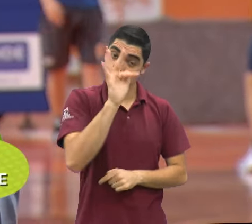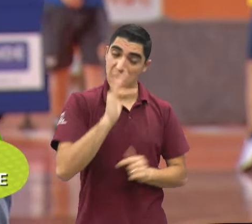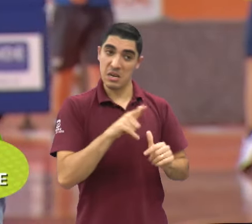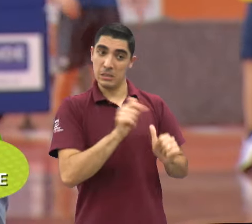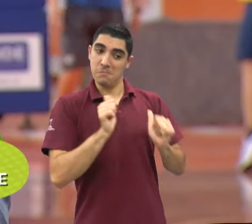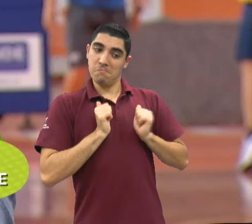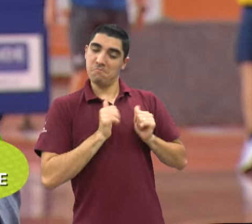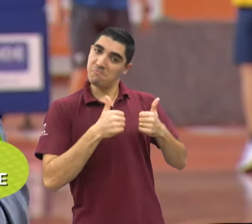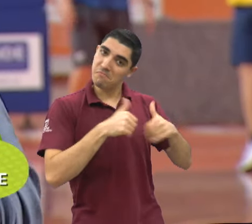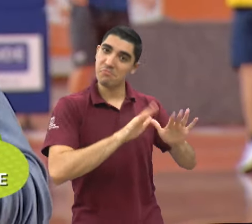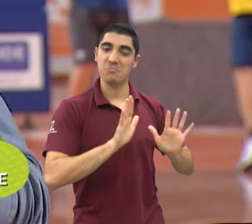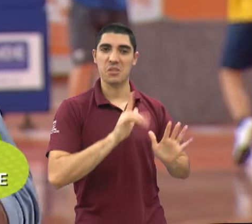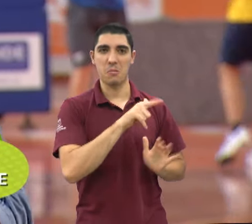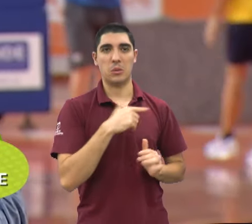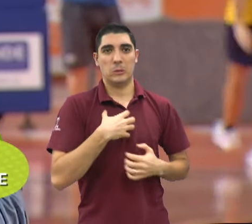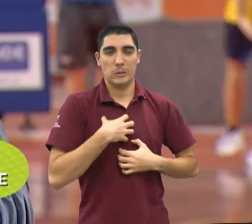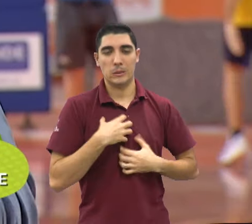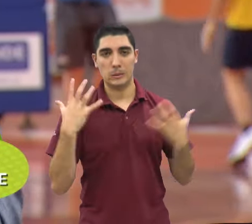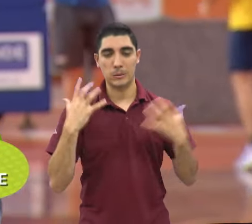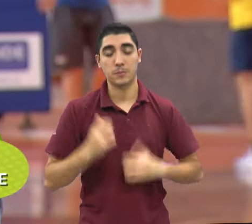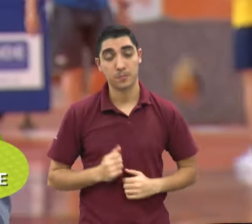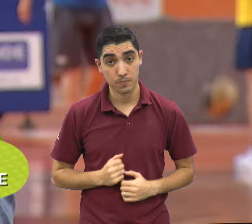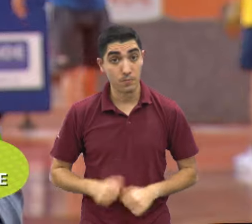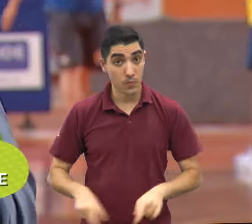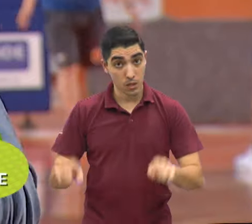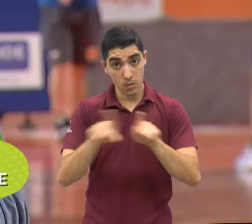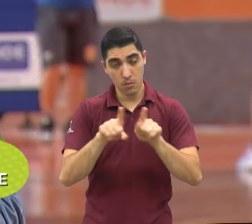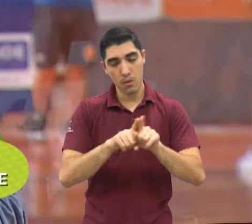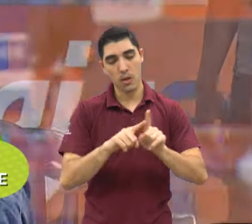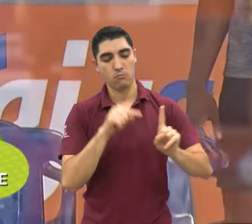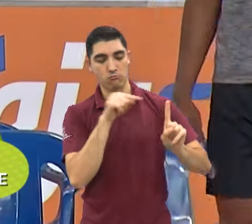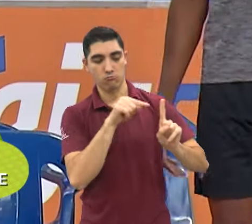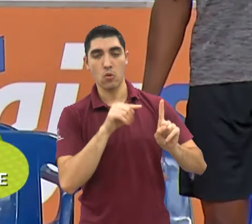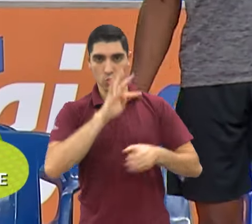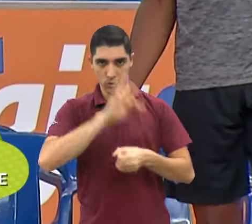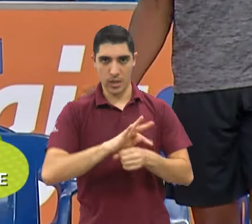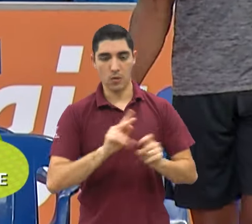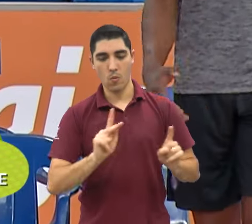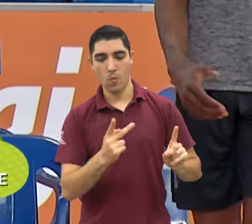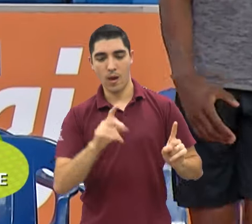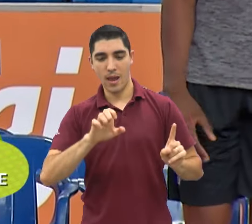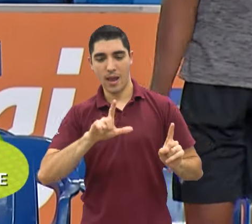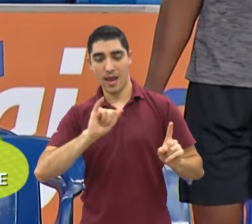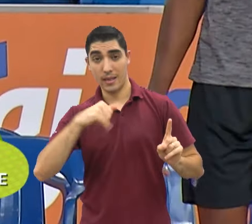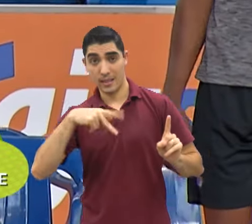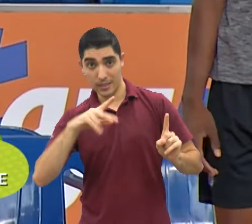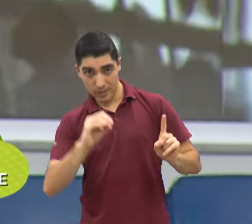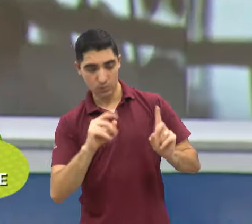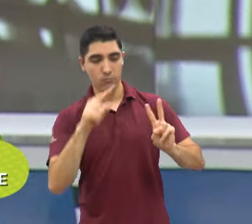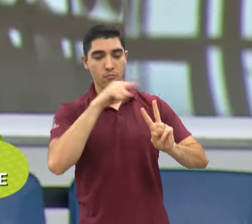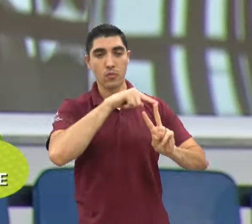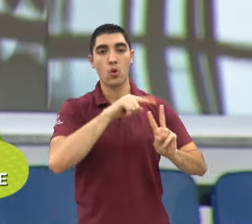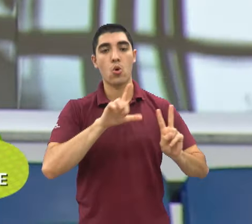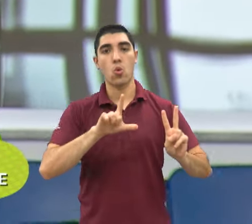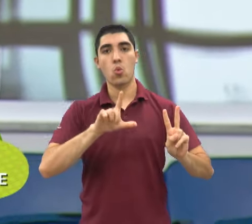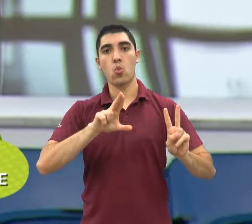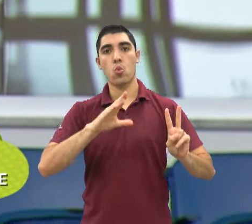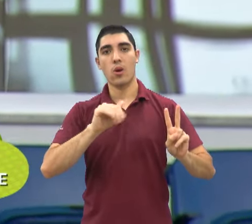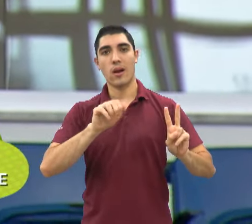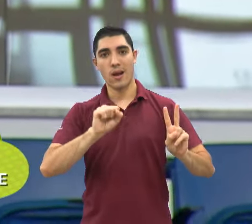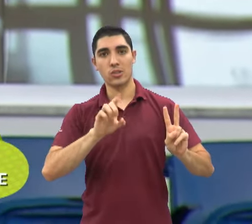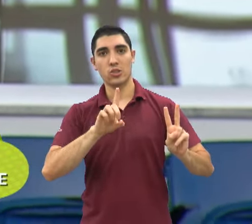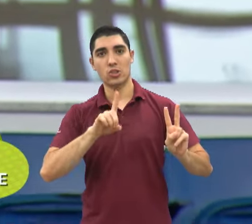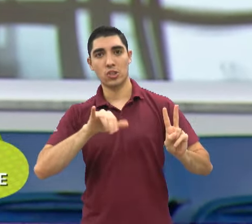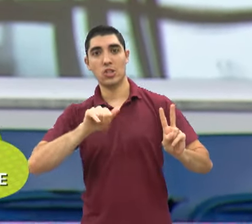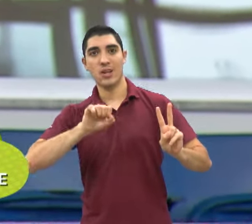Franca, quem conversou com a imprensa foi o técnico Elinho Garcia e o ala pivô Lucas Dias. O Lucas, inclusive, é a